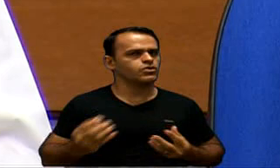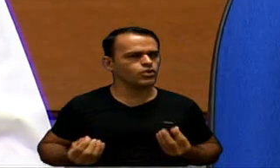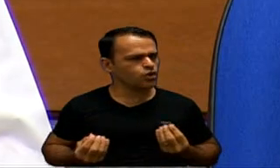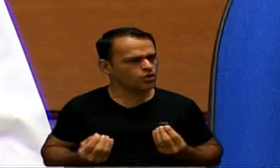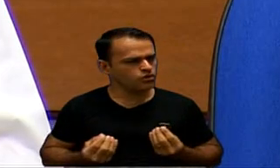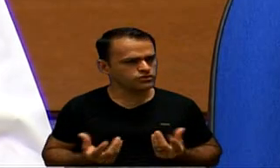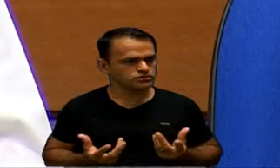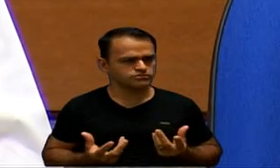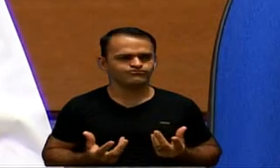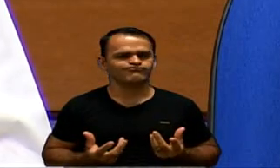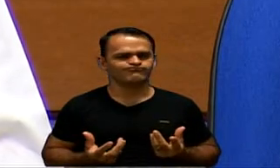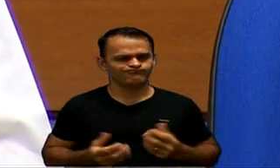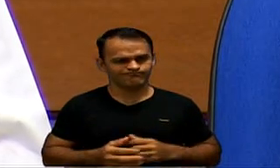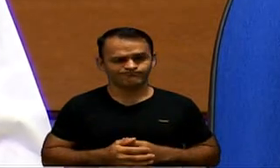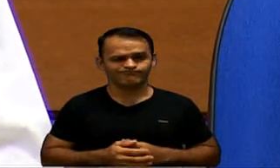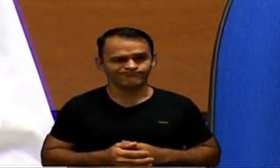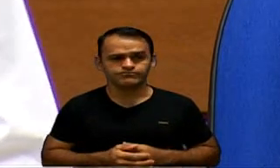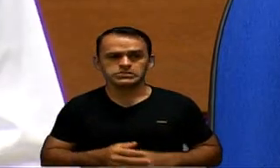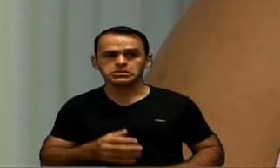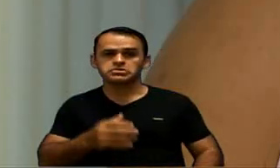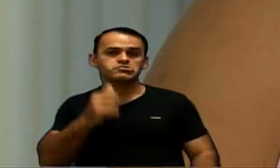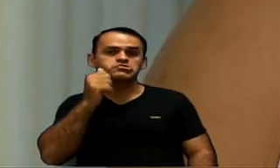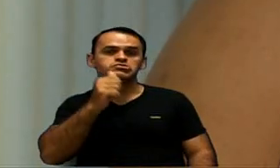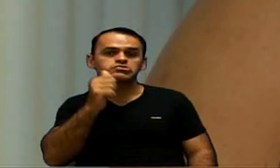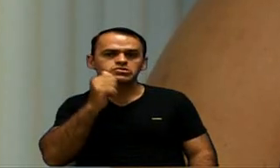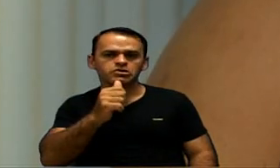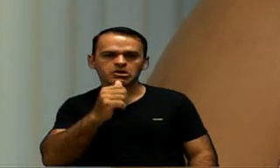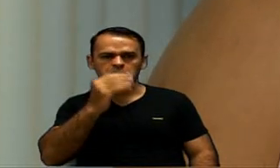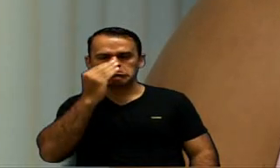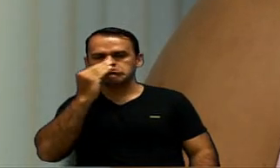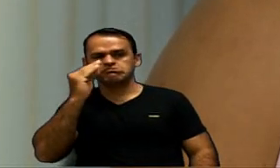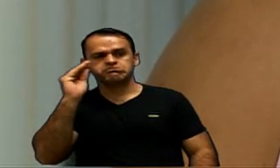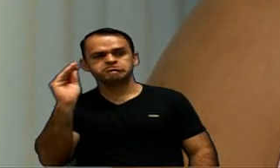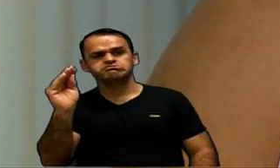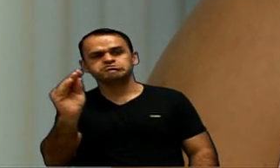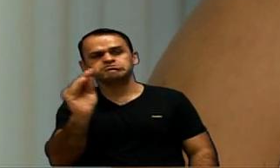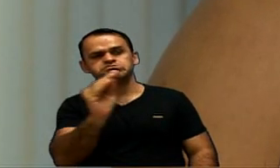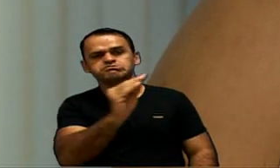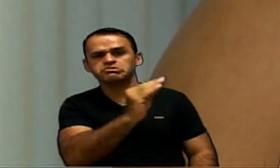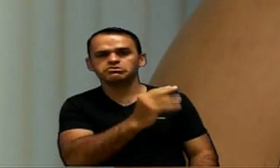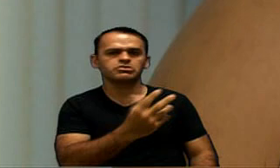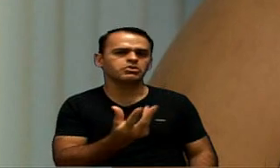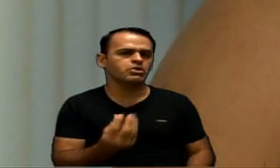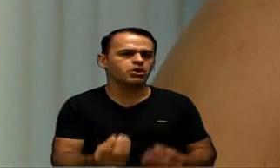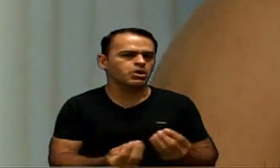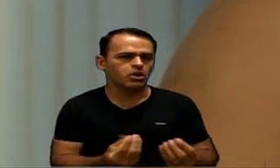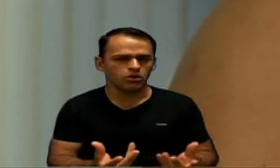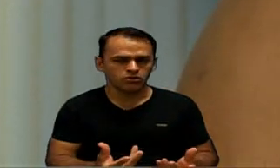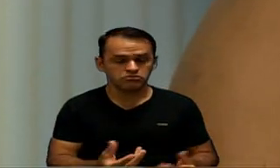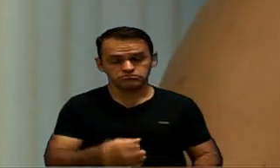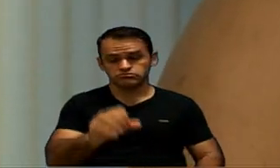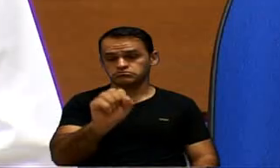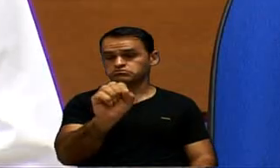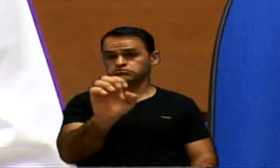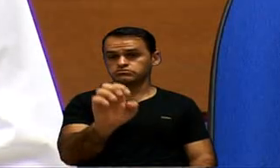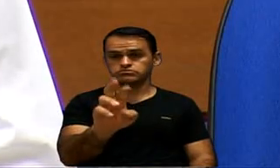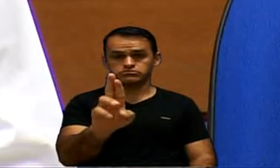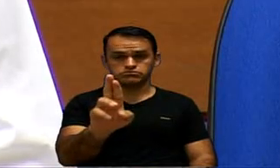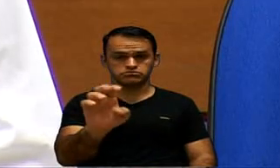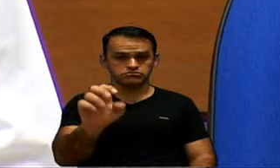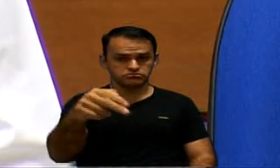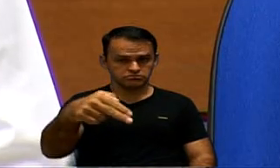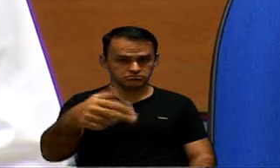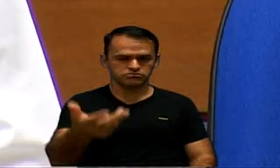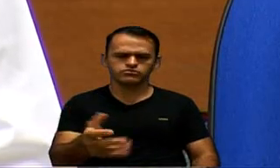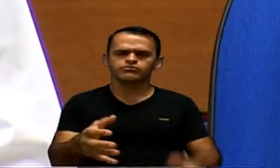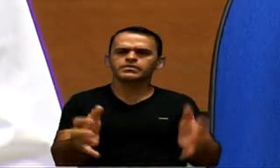quanto está sendo negligenciado, né, aí a participação do SEREM, né, do Sim